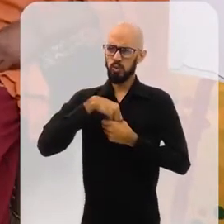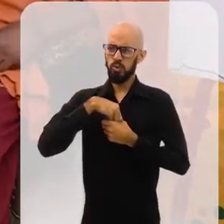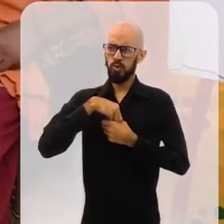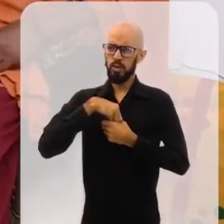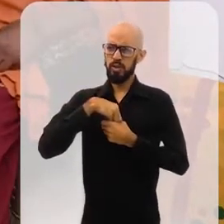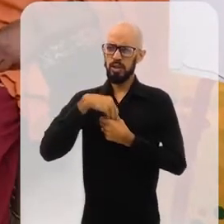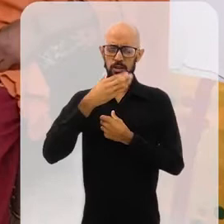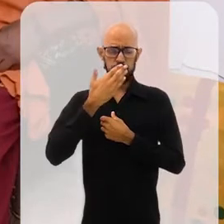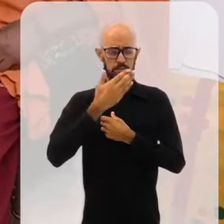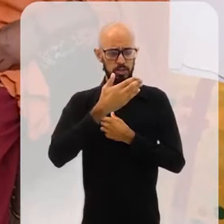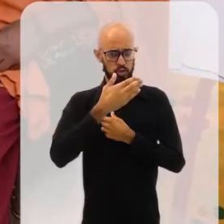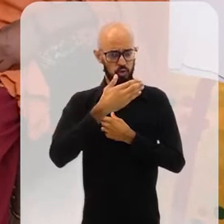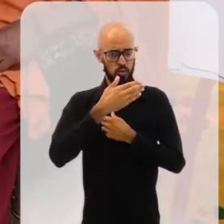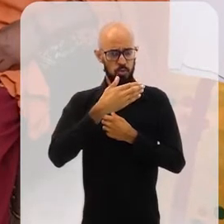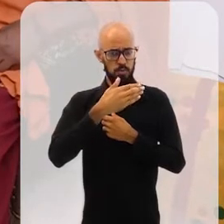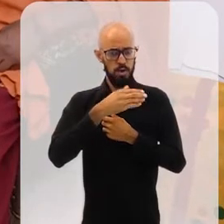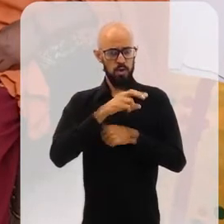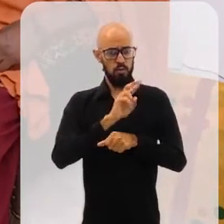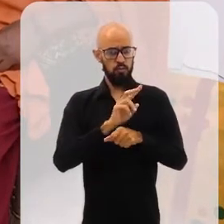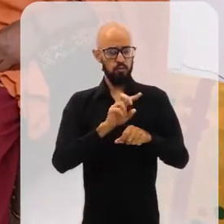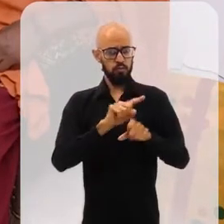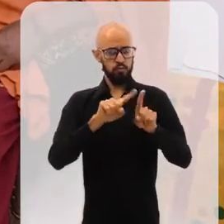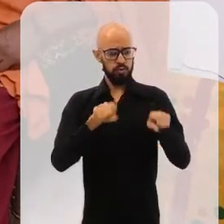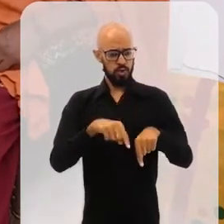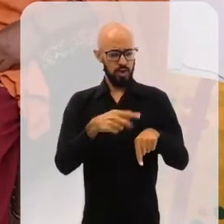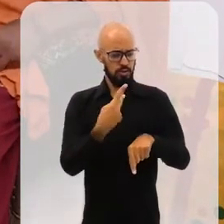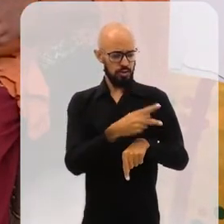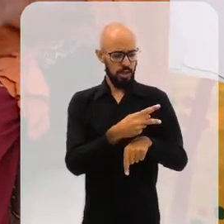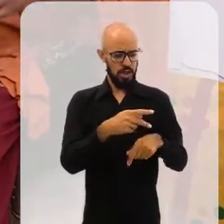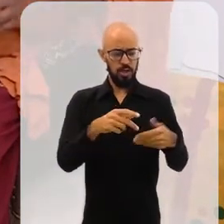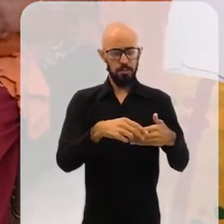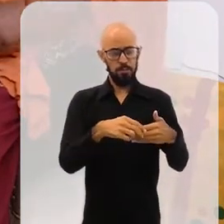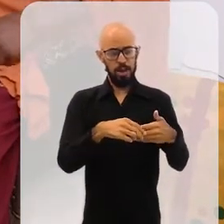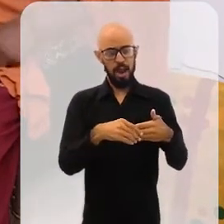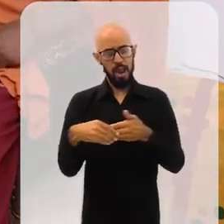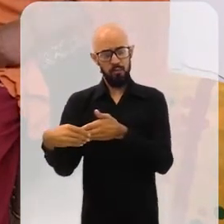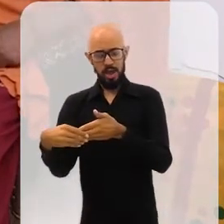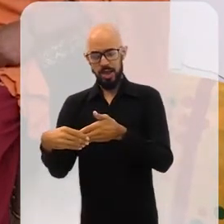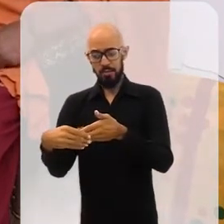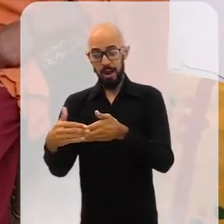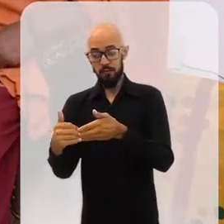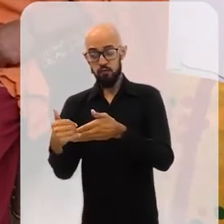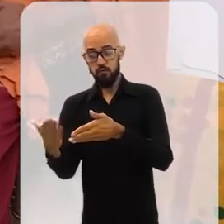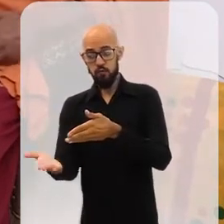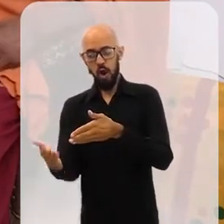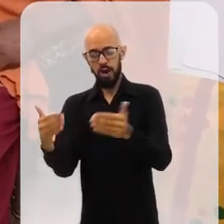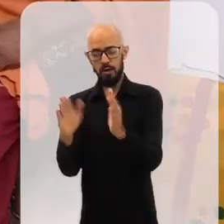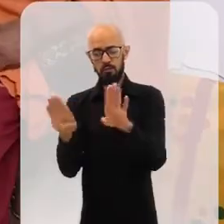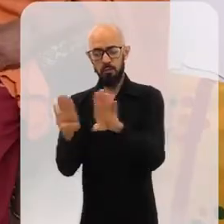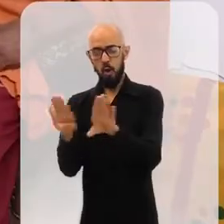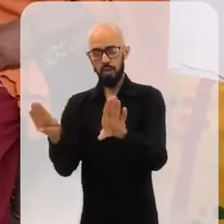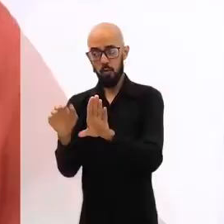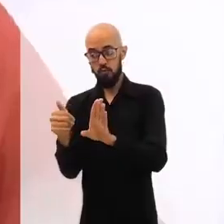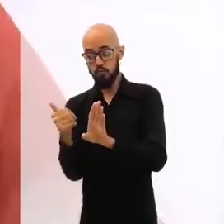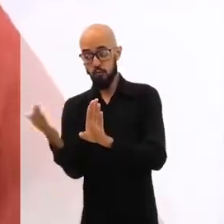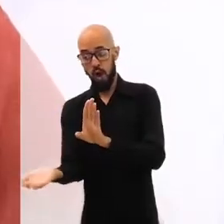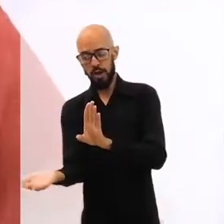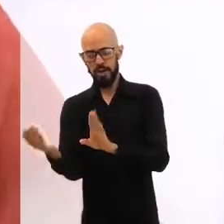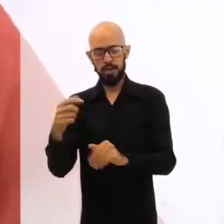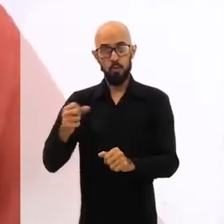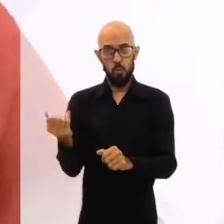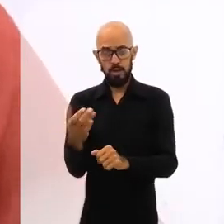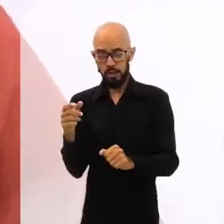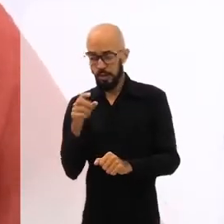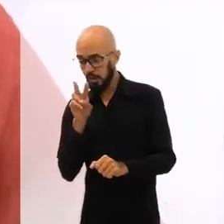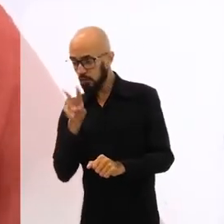isso. E pediu para o cocheiro dele levar ele para fora dos portões, porque ele não tinha permissão de sair fora. Então, quando ele saiu, ele teve